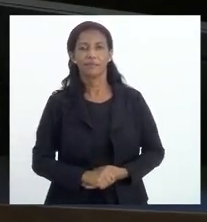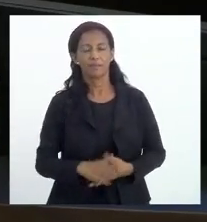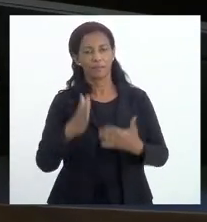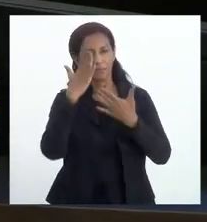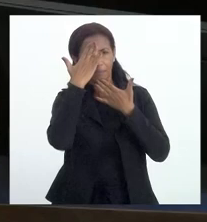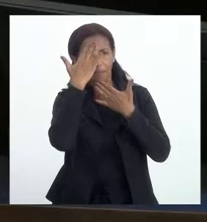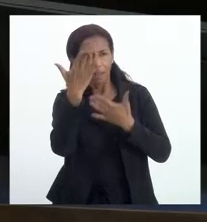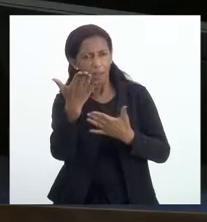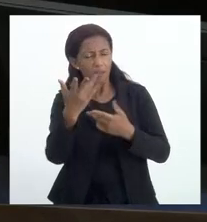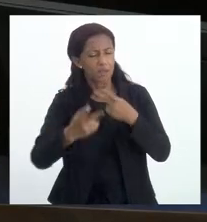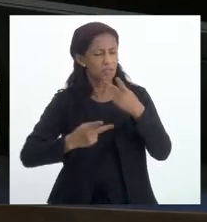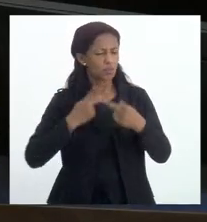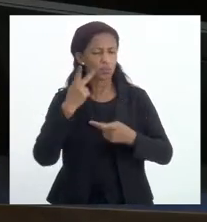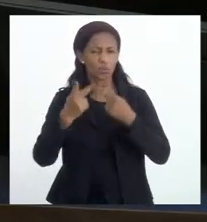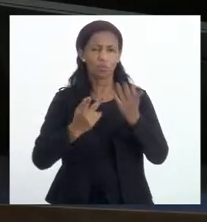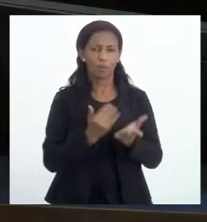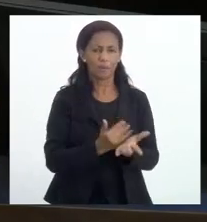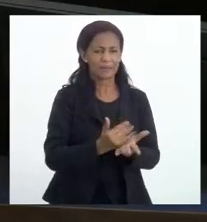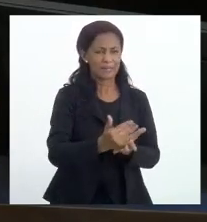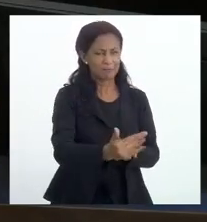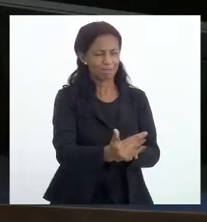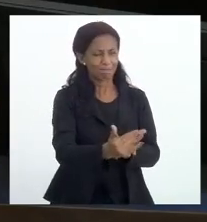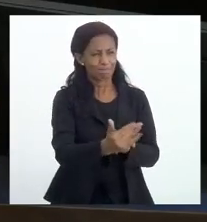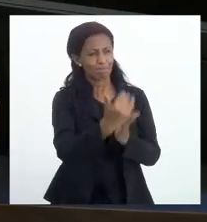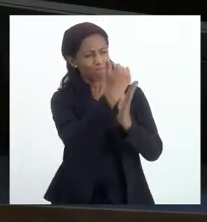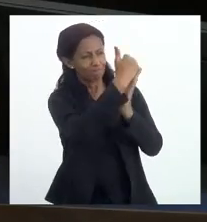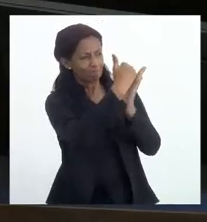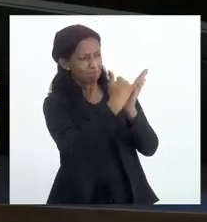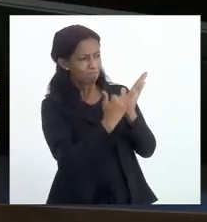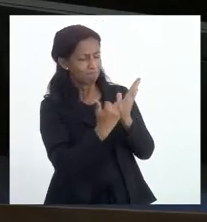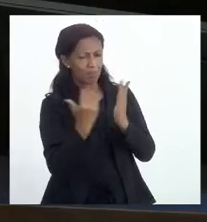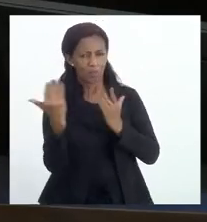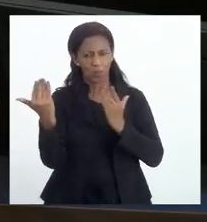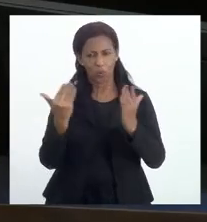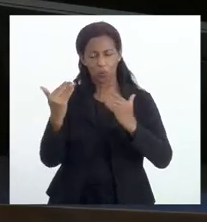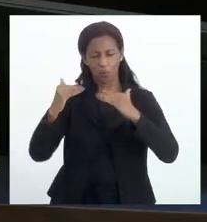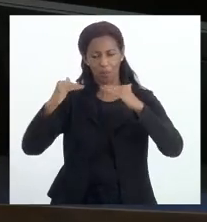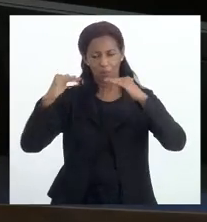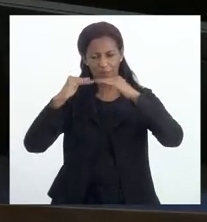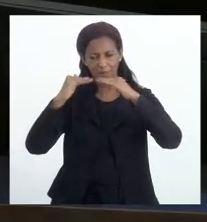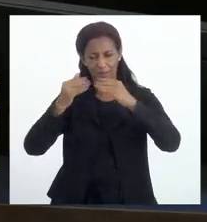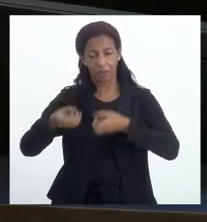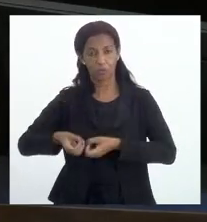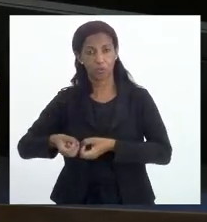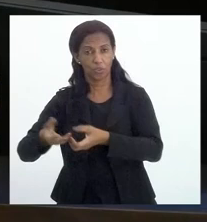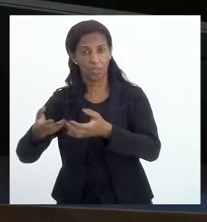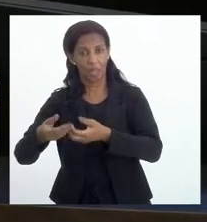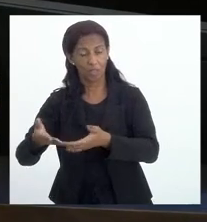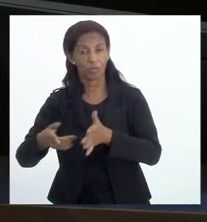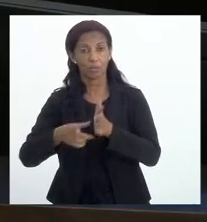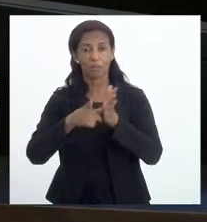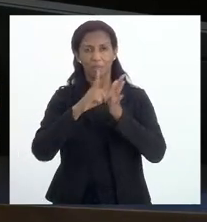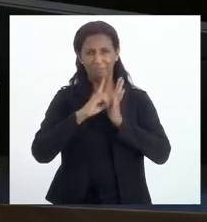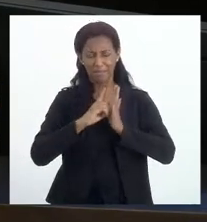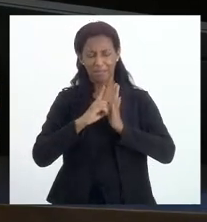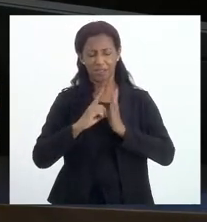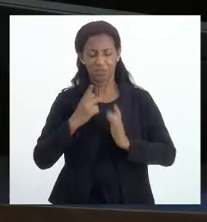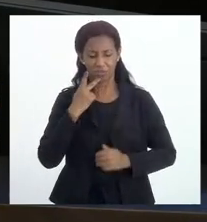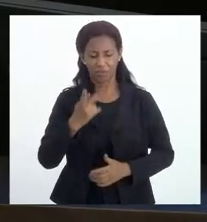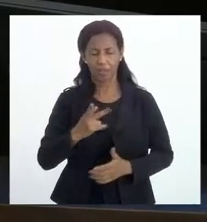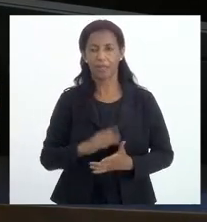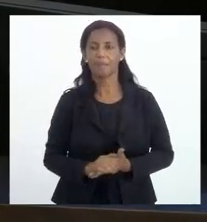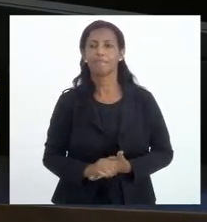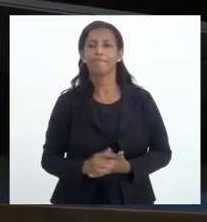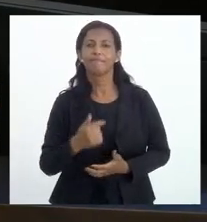agradeço as suas palavras iniciais, estabelecendo os parâmetros do teto de gastos, mas antes de fazer a minha explanação,